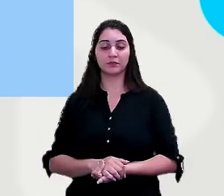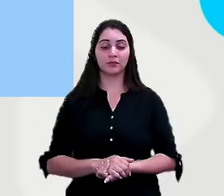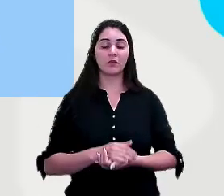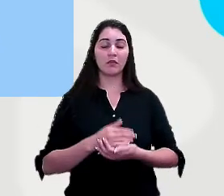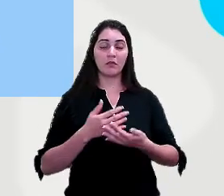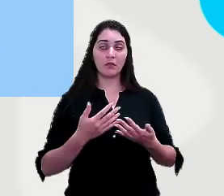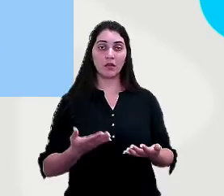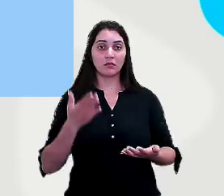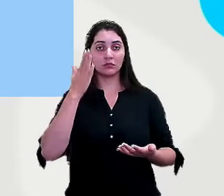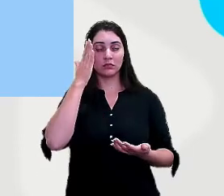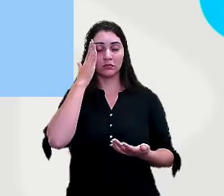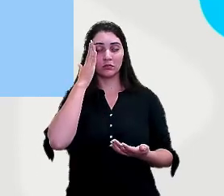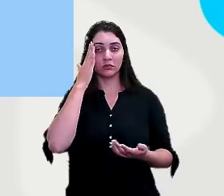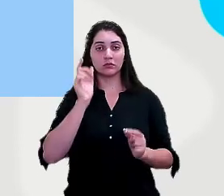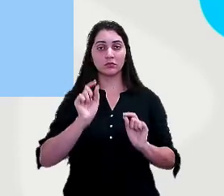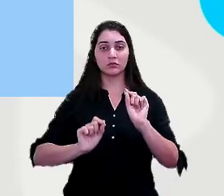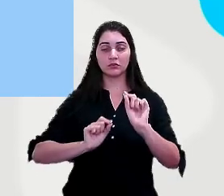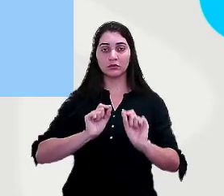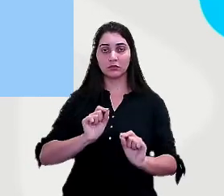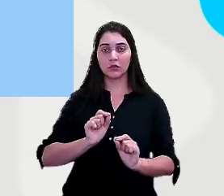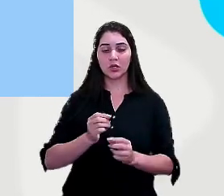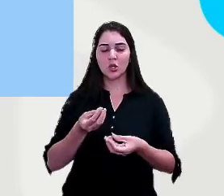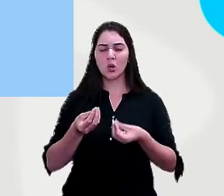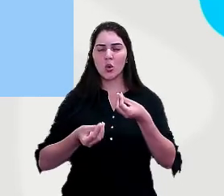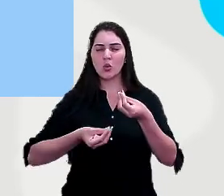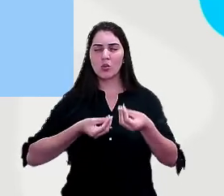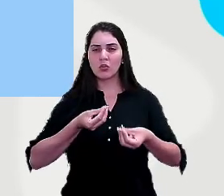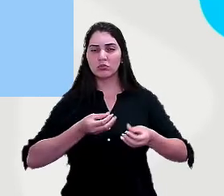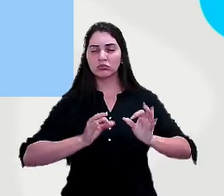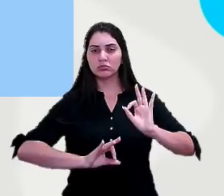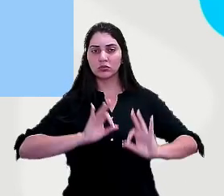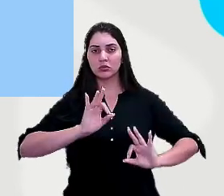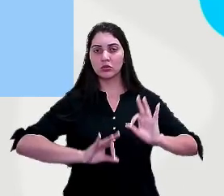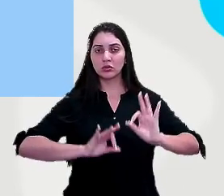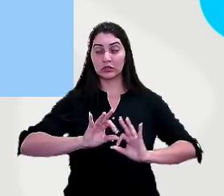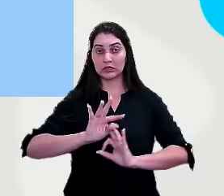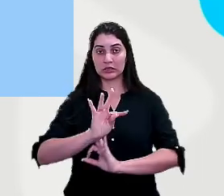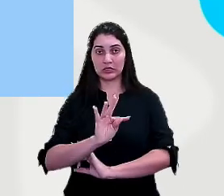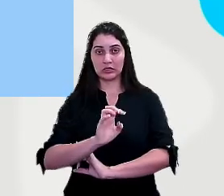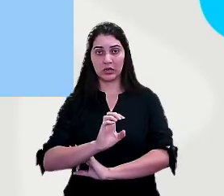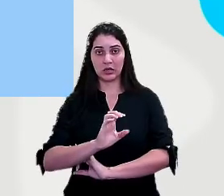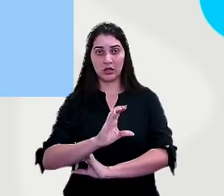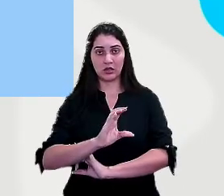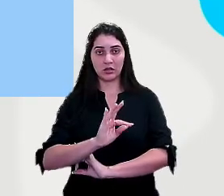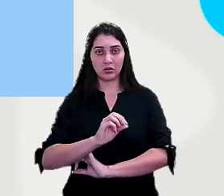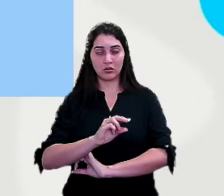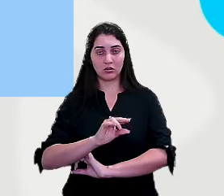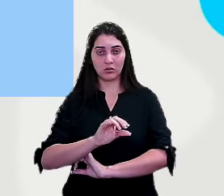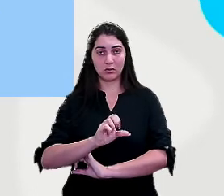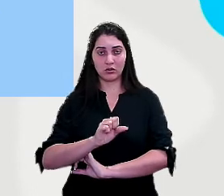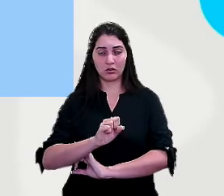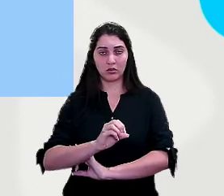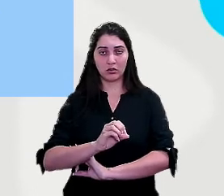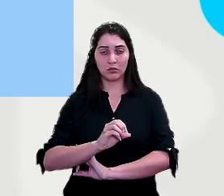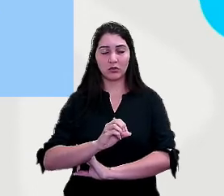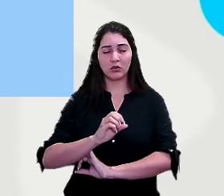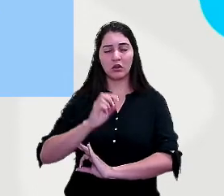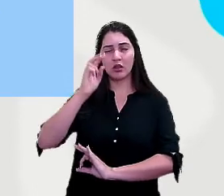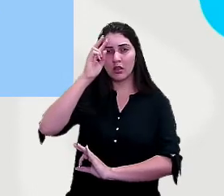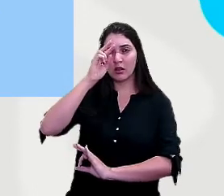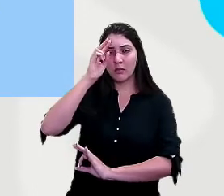gente entender como funciona o tectonismo, que é o principal agente, a gente tem que lembrar a teoria da separação